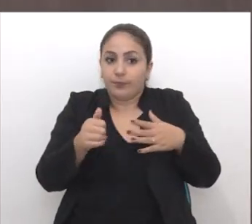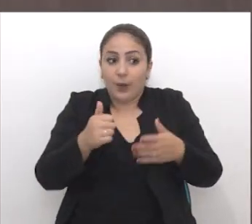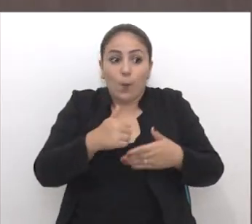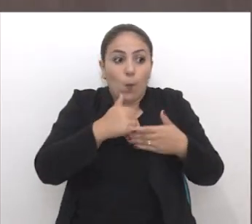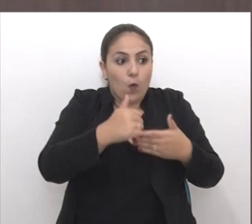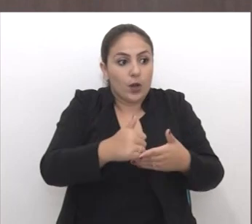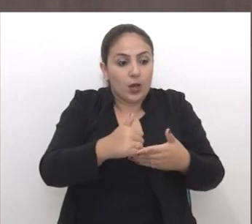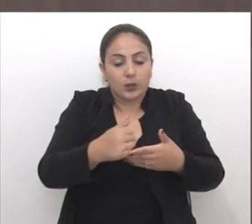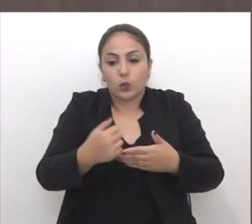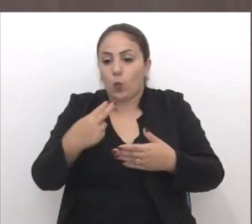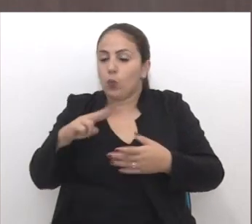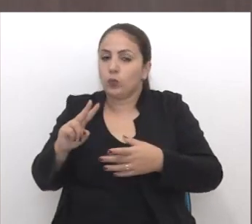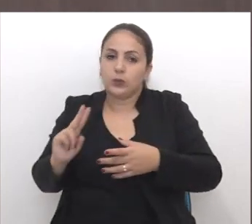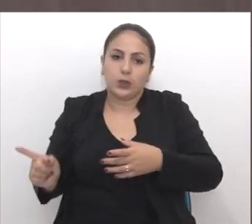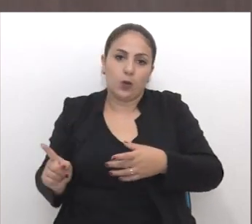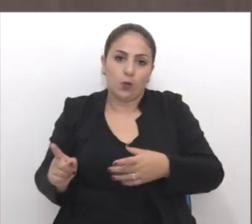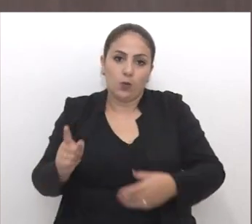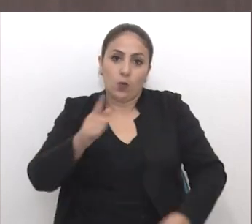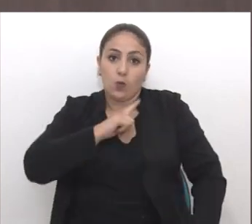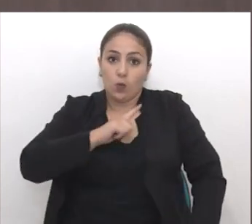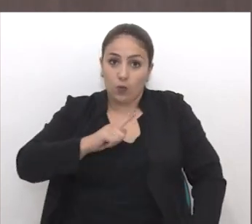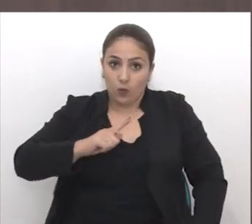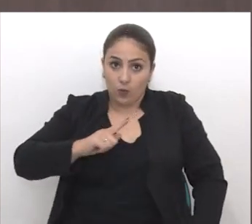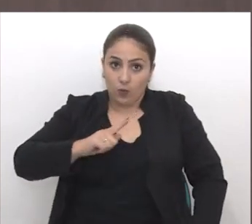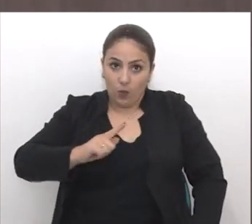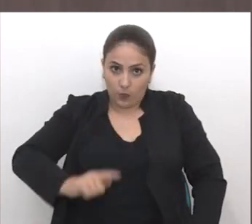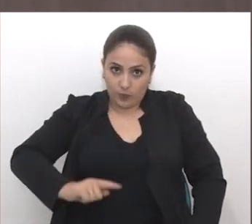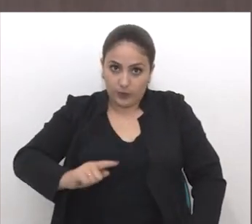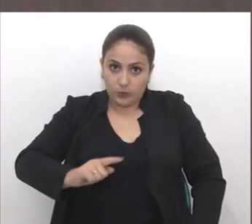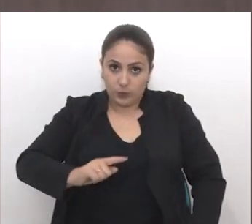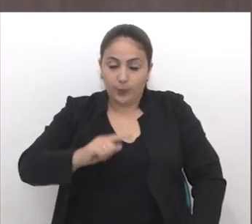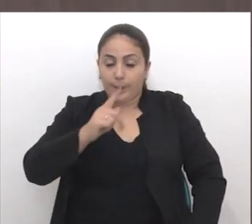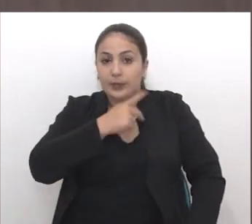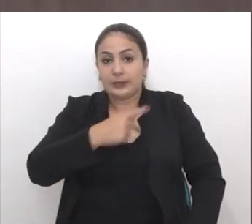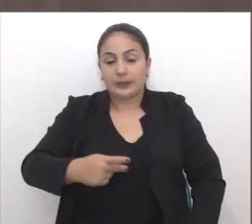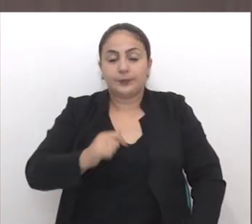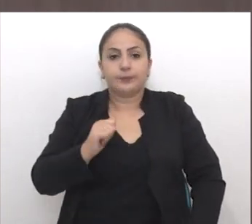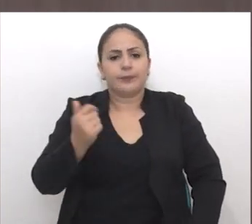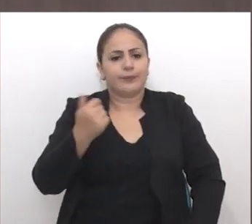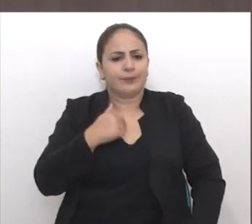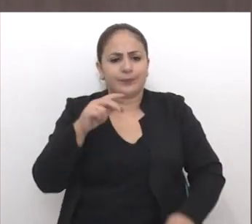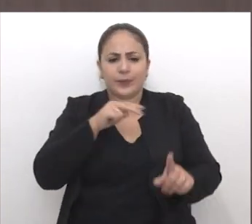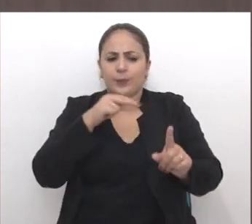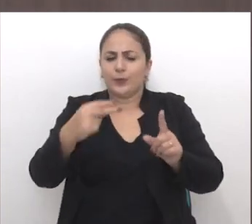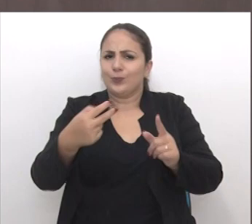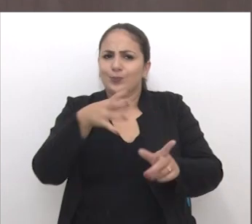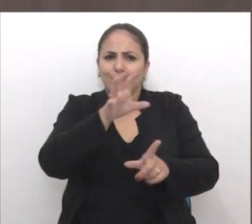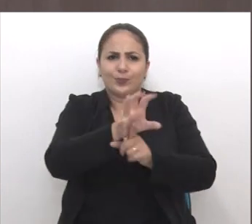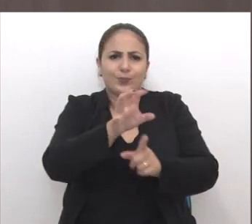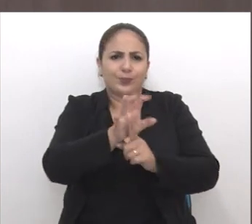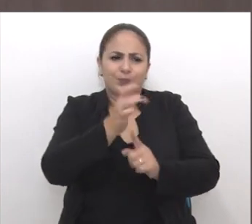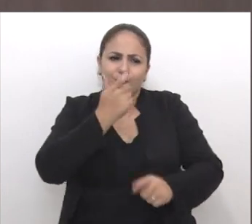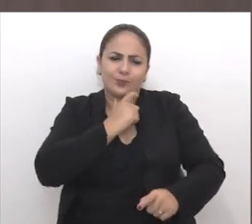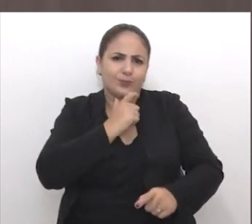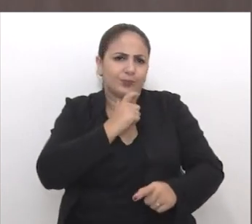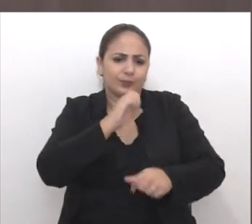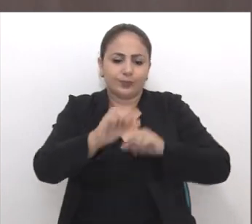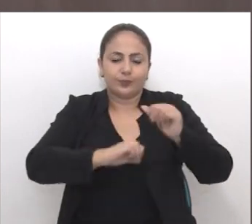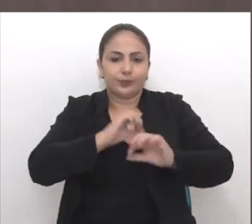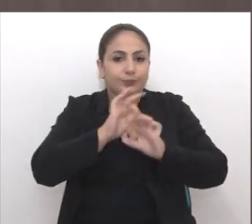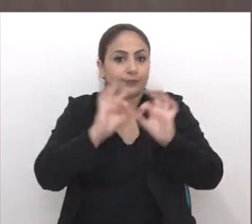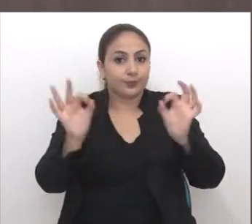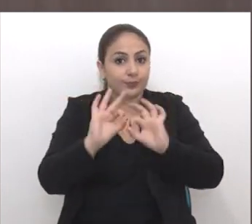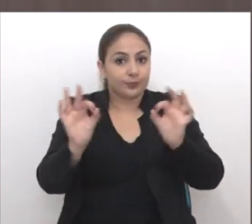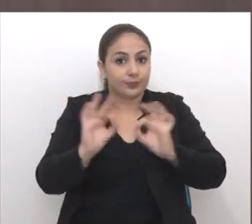ser favorável ou contrário ao atual presidente da República. Mas eu, no meu ponto de vista, sou totalmente contrário. Eu acho que não